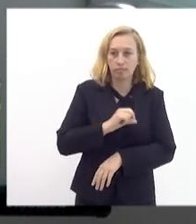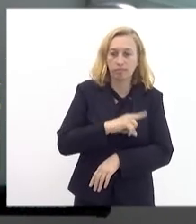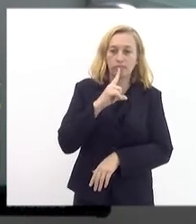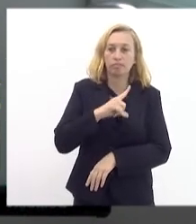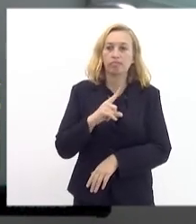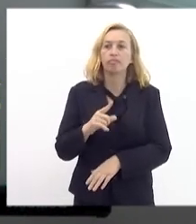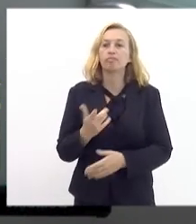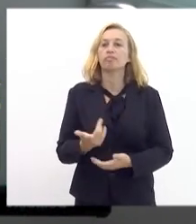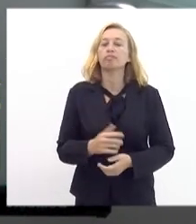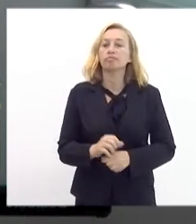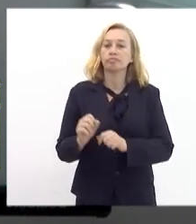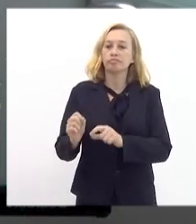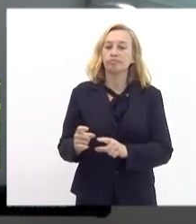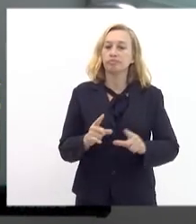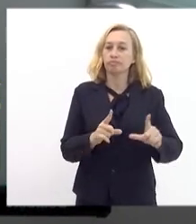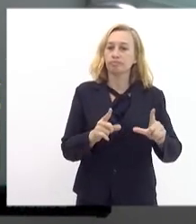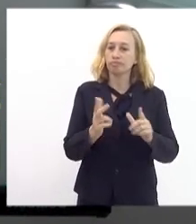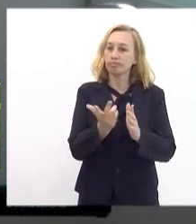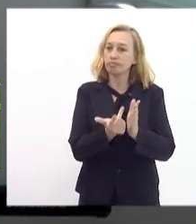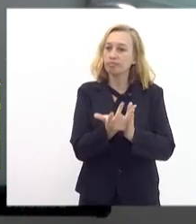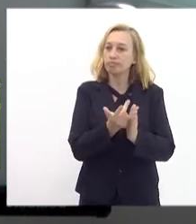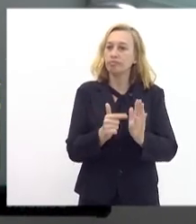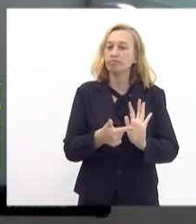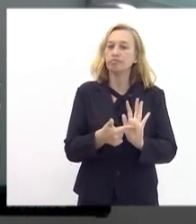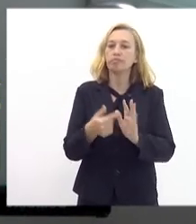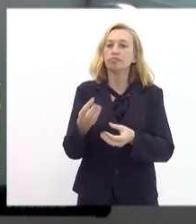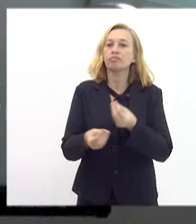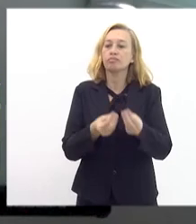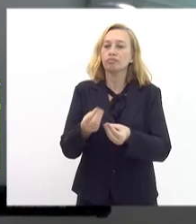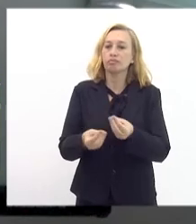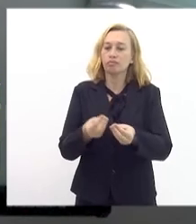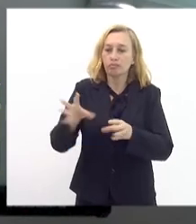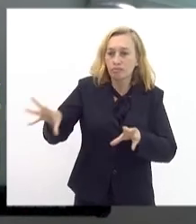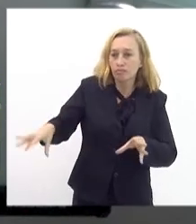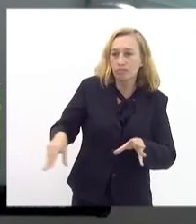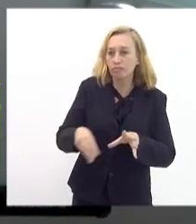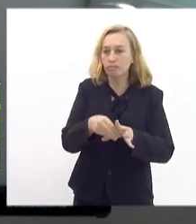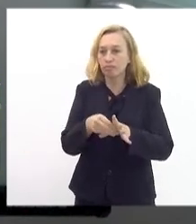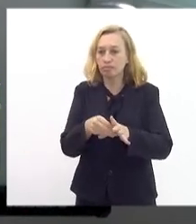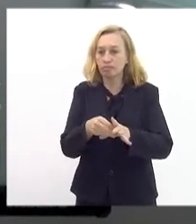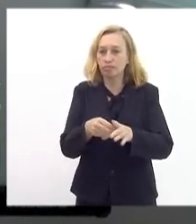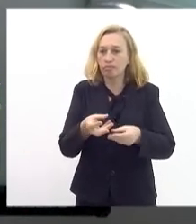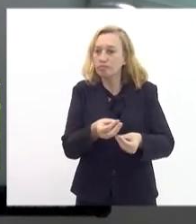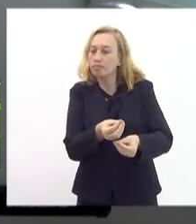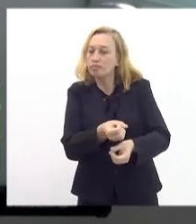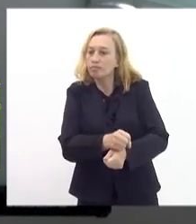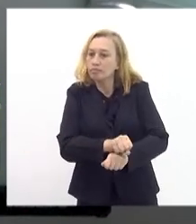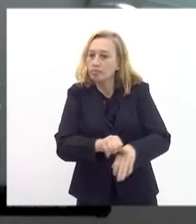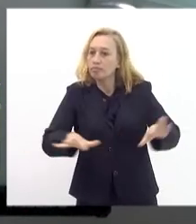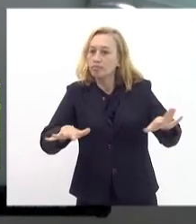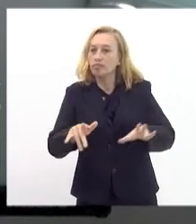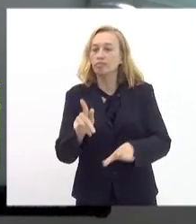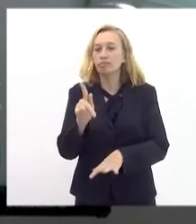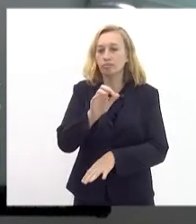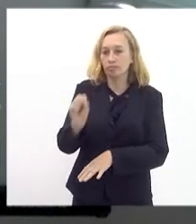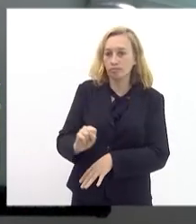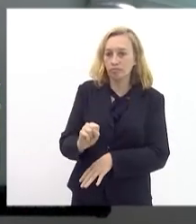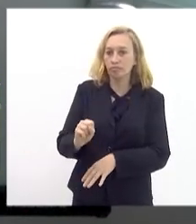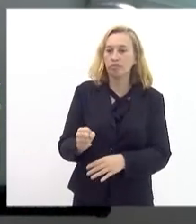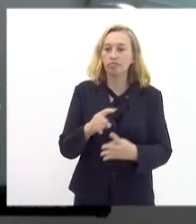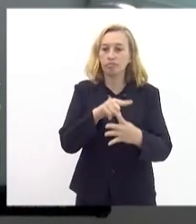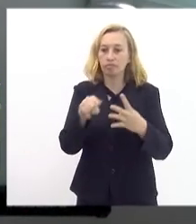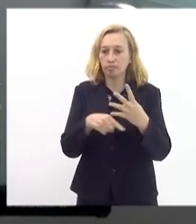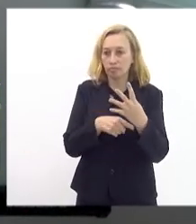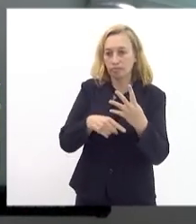ganhou uma ilustração de como ele se insere a unidade de fornecimento de gás as quatro